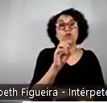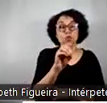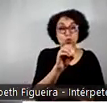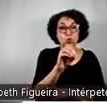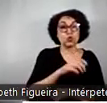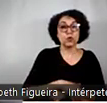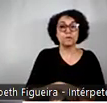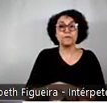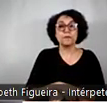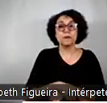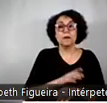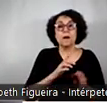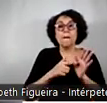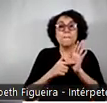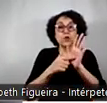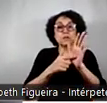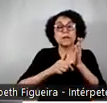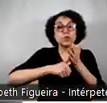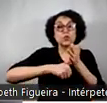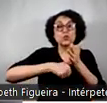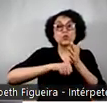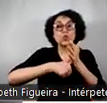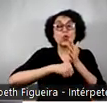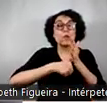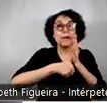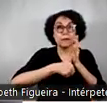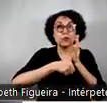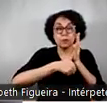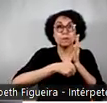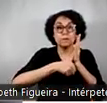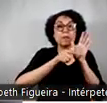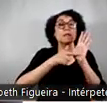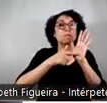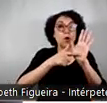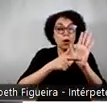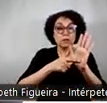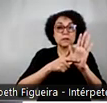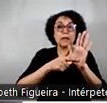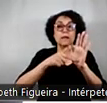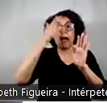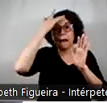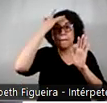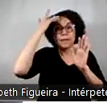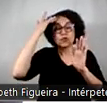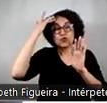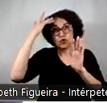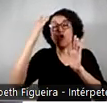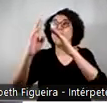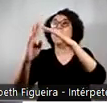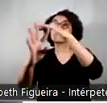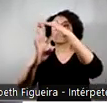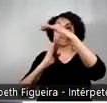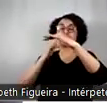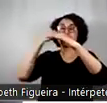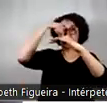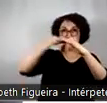gente tem também um documento, né, que é o Registro Nacional, Migratório, né? Então, que é essa identificação, assim, depois que a